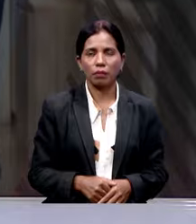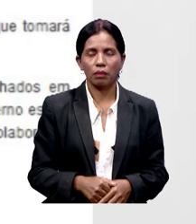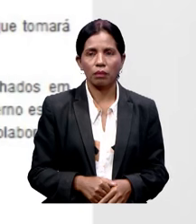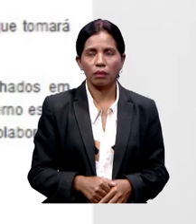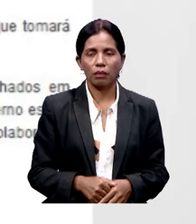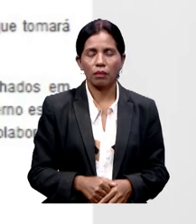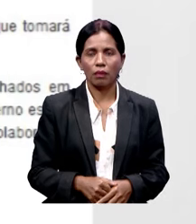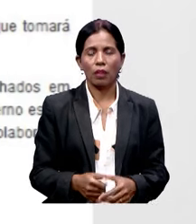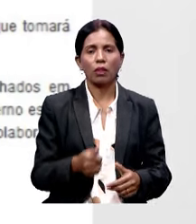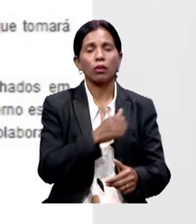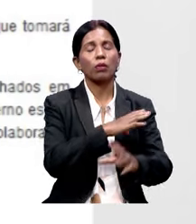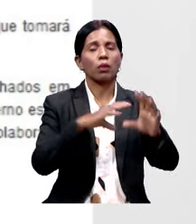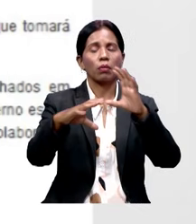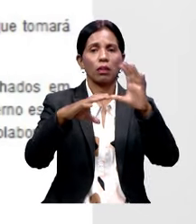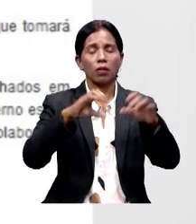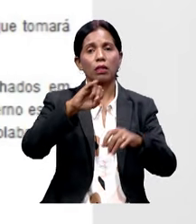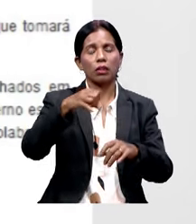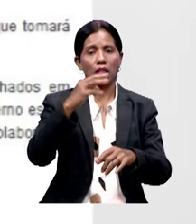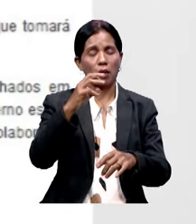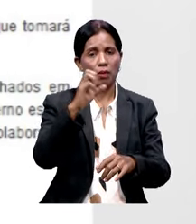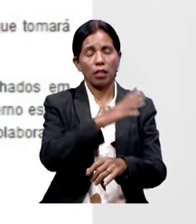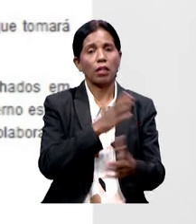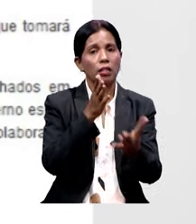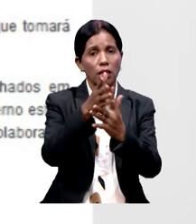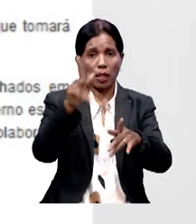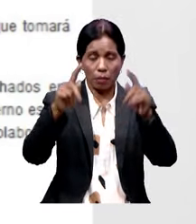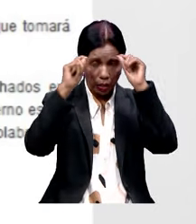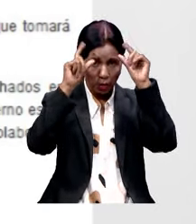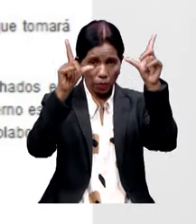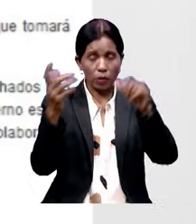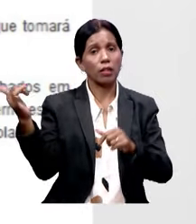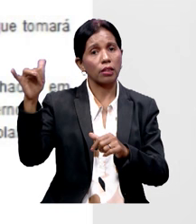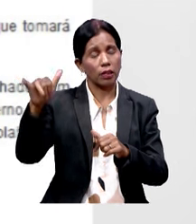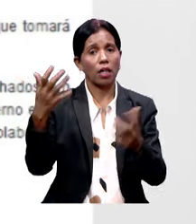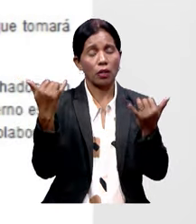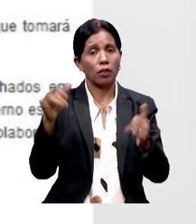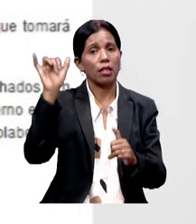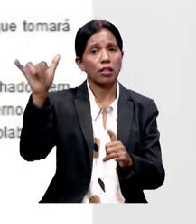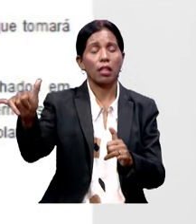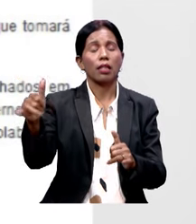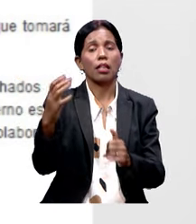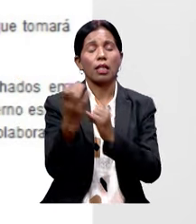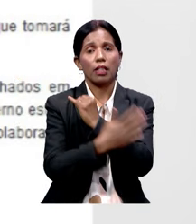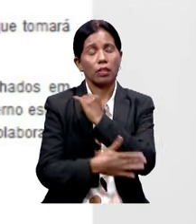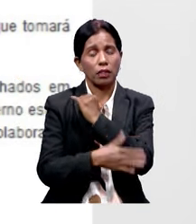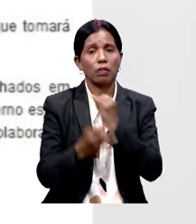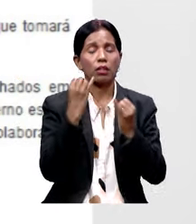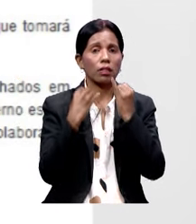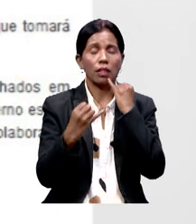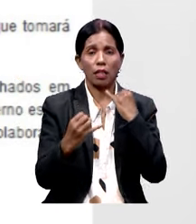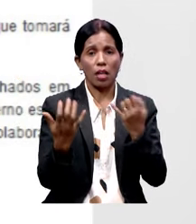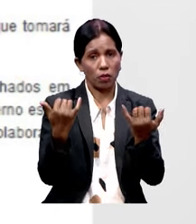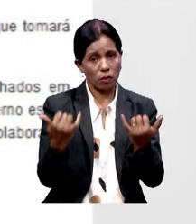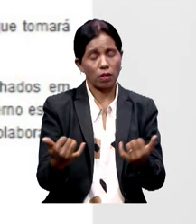Ter comunicado o governo de Ziemena Sessa, cidadão Timor-Leste, de Bedadão-Ne, ela e Israel, condição de seguro,